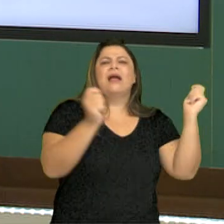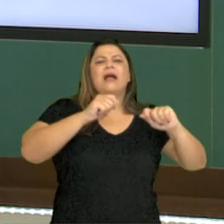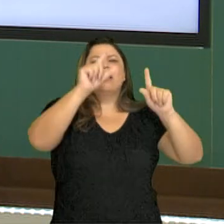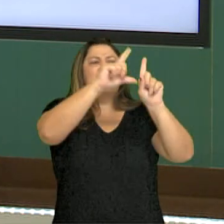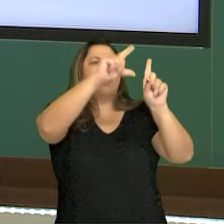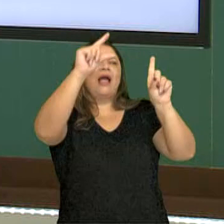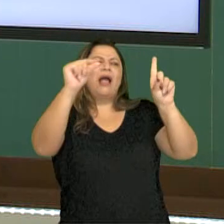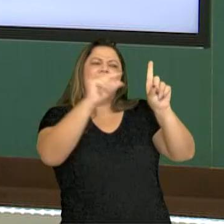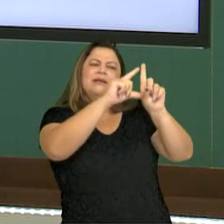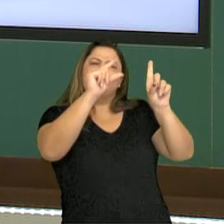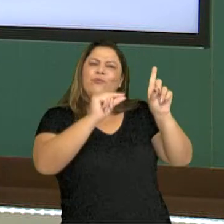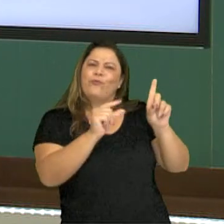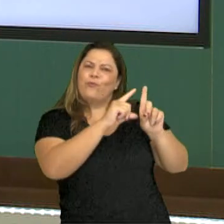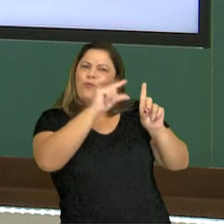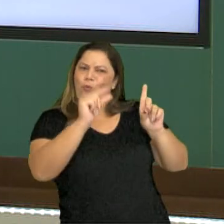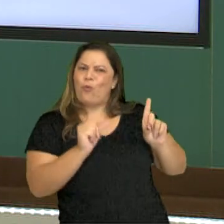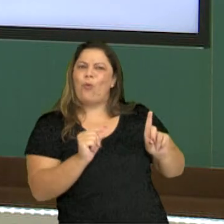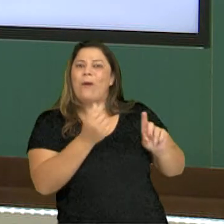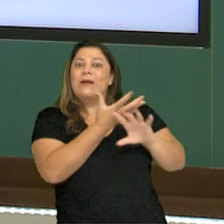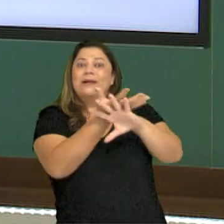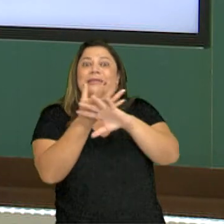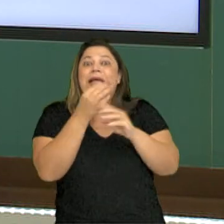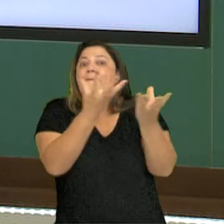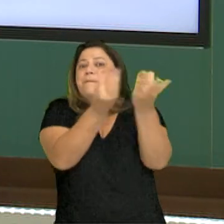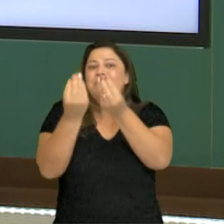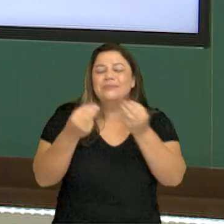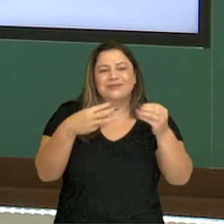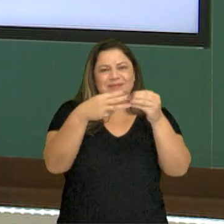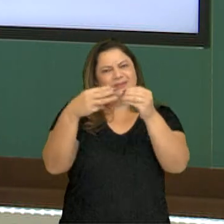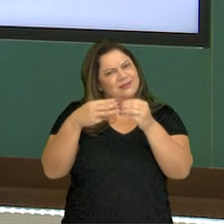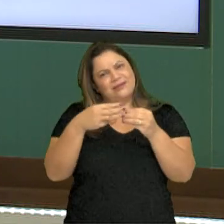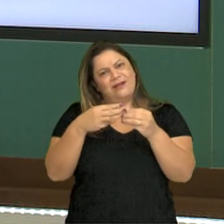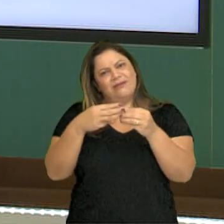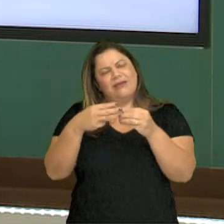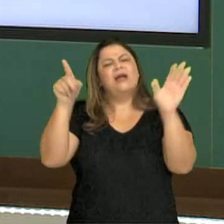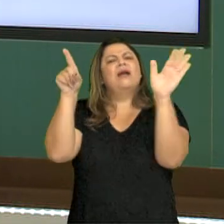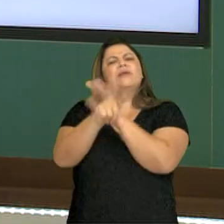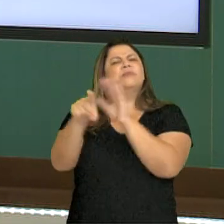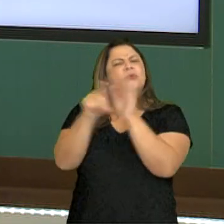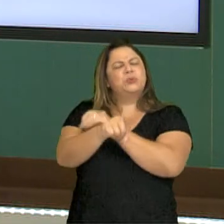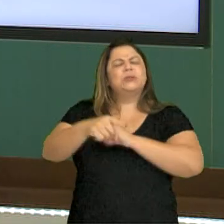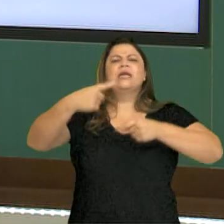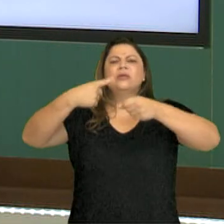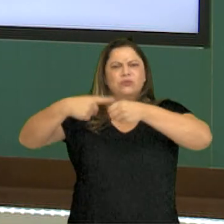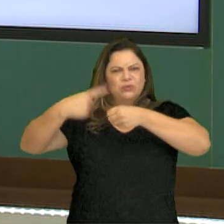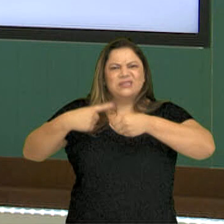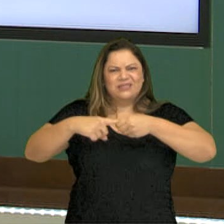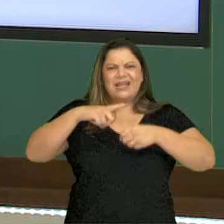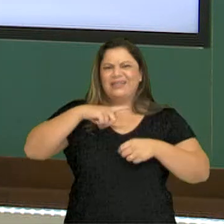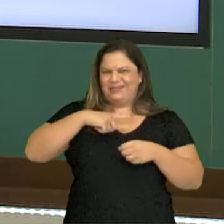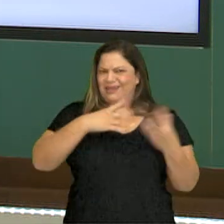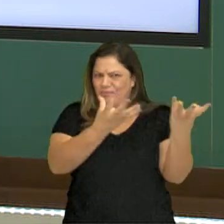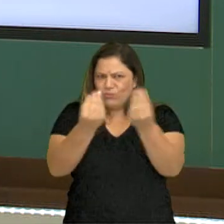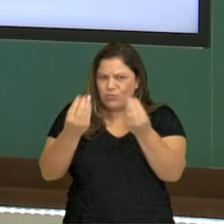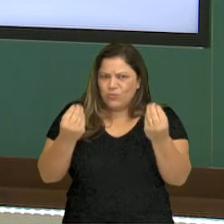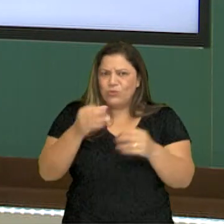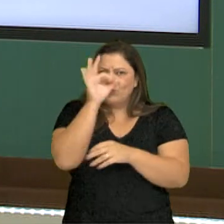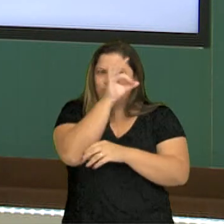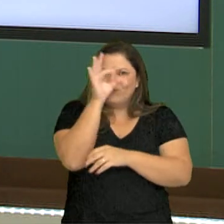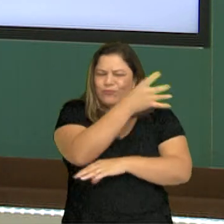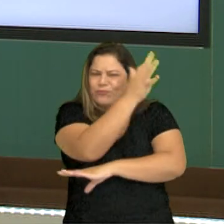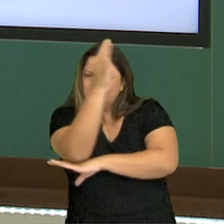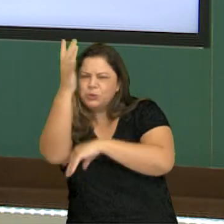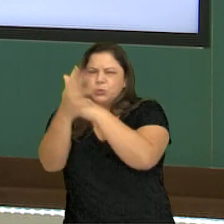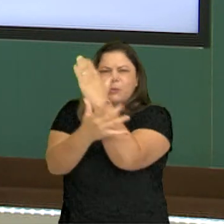dessa árvore, tem muitas células vegetais. E eu perguntei, na sua cidade existem muitas áreas verdes? Bom, vai